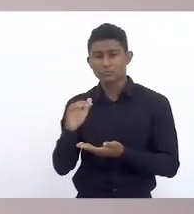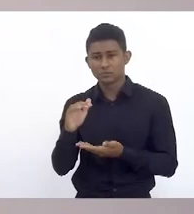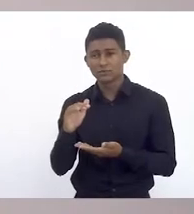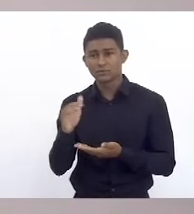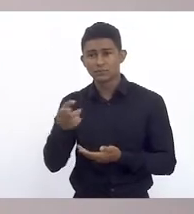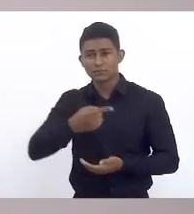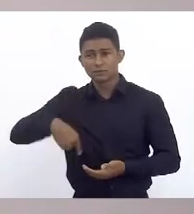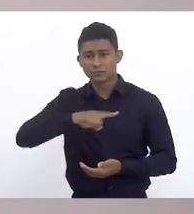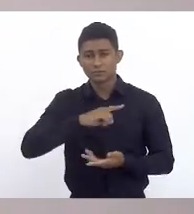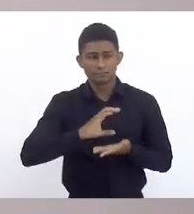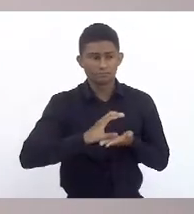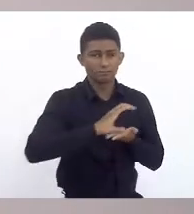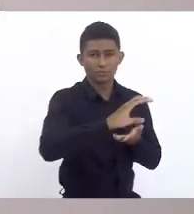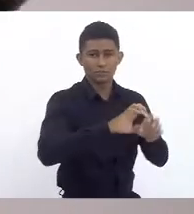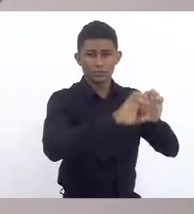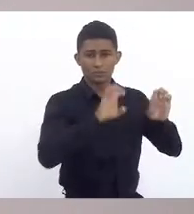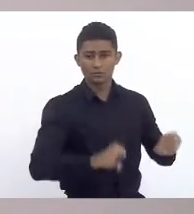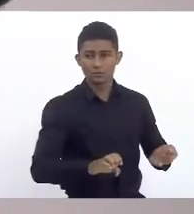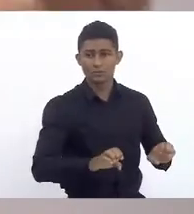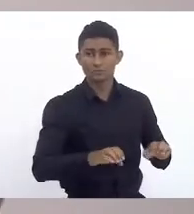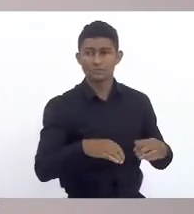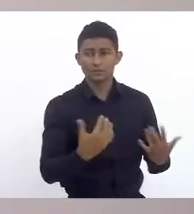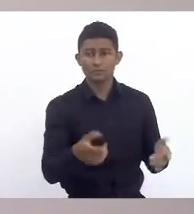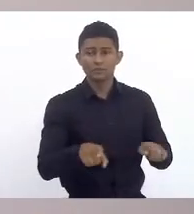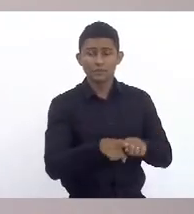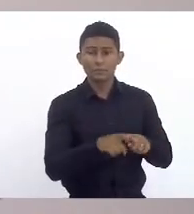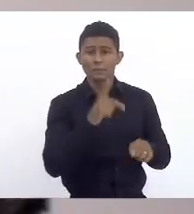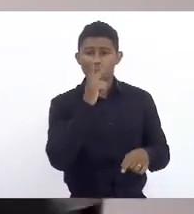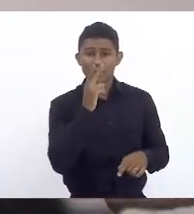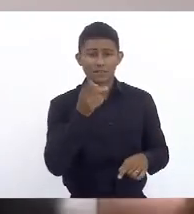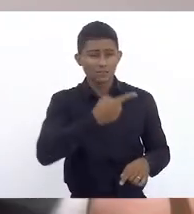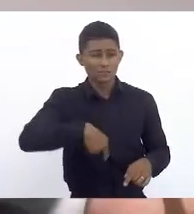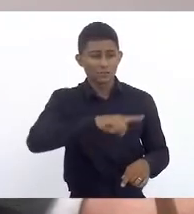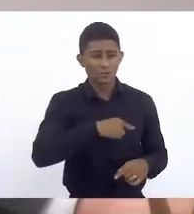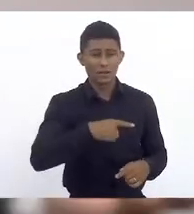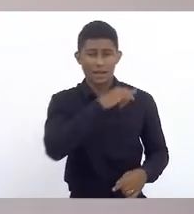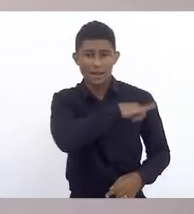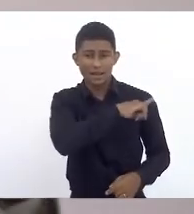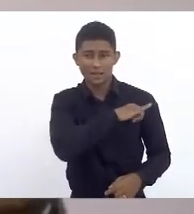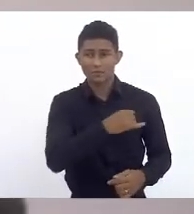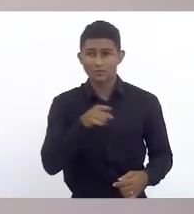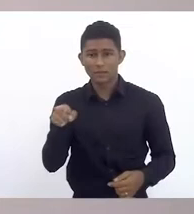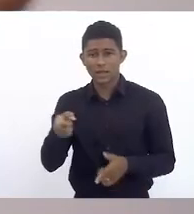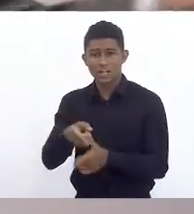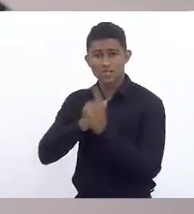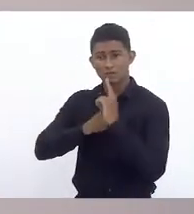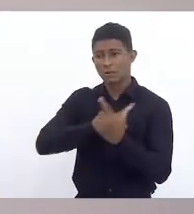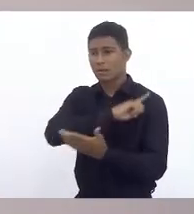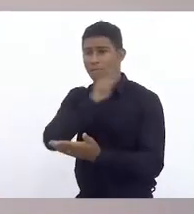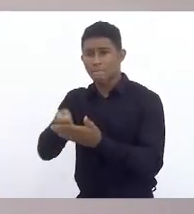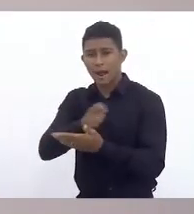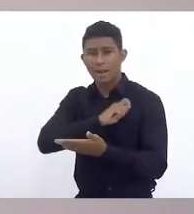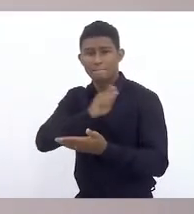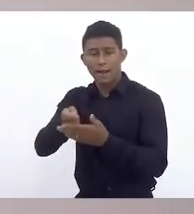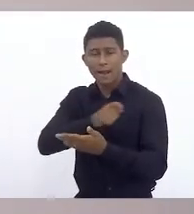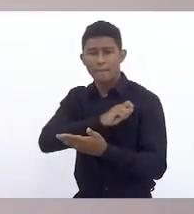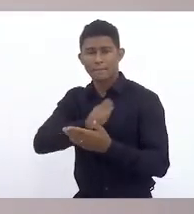em infraestrutura e o Rio de Janeiro devolve isso para o governo federal pagando dívida. Mas nós olhamos, isso é uma loucura.